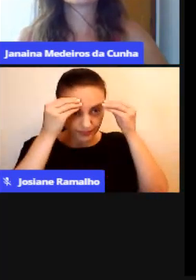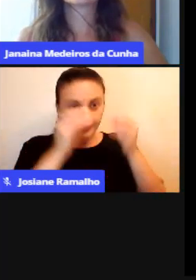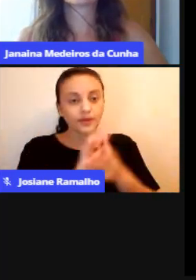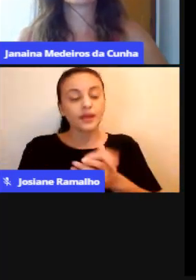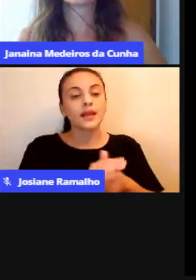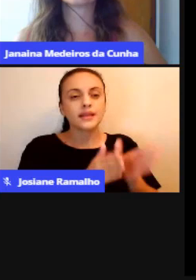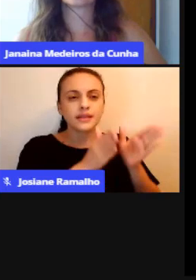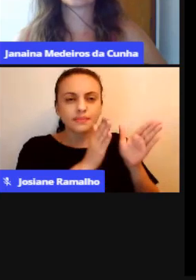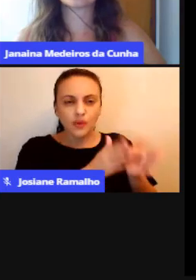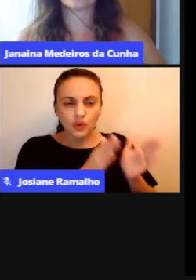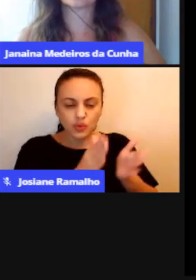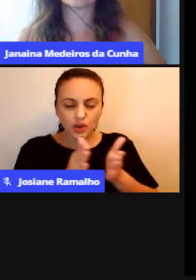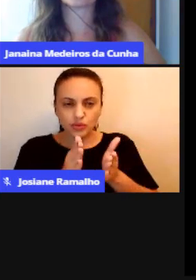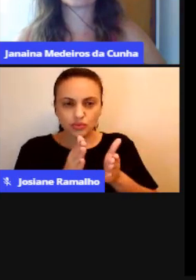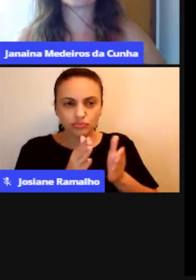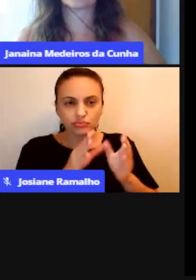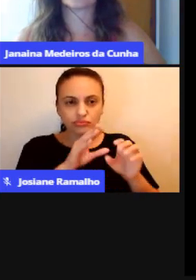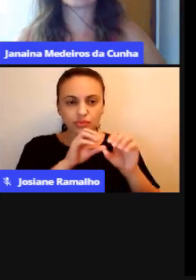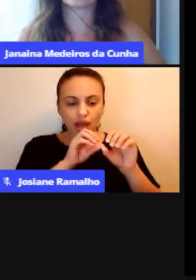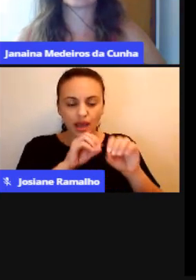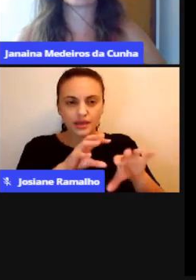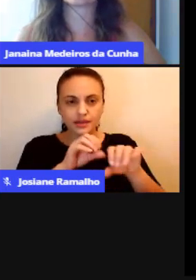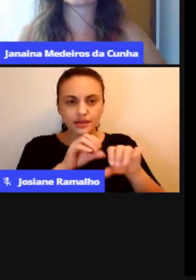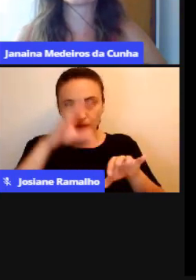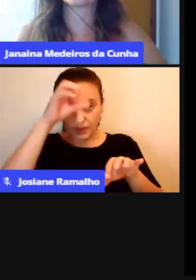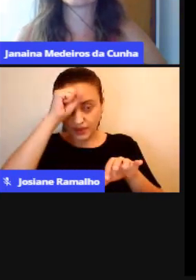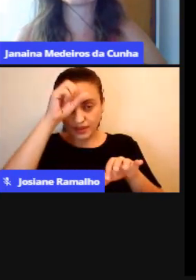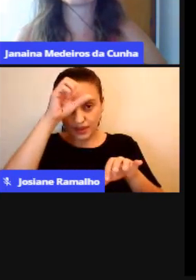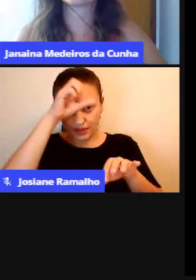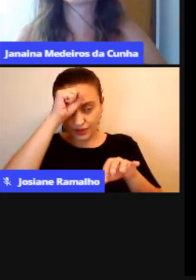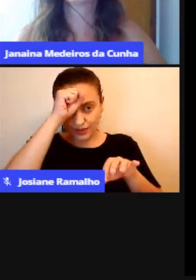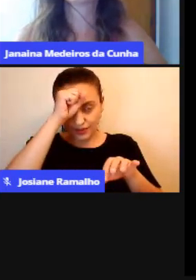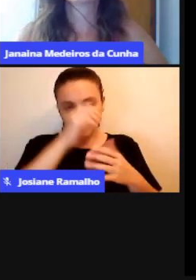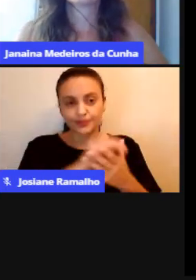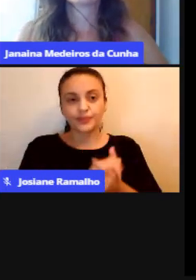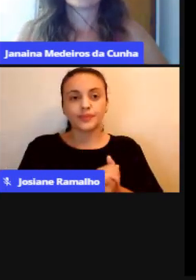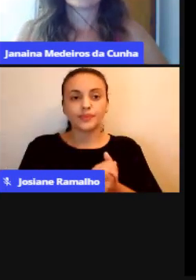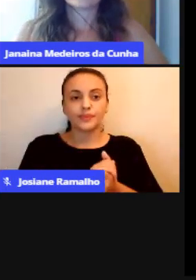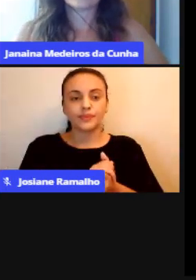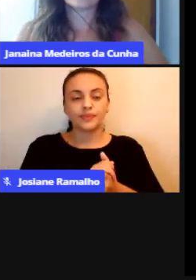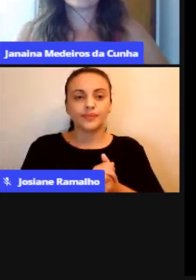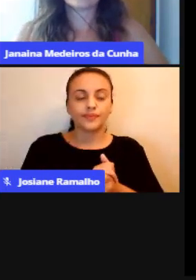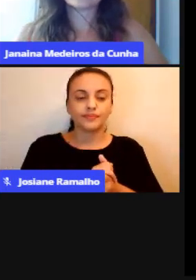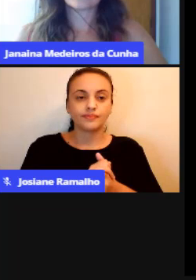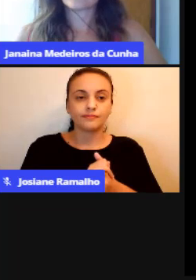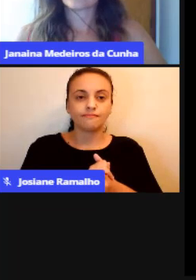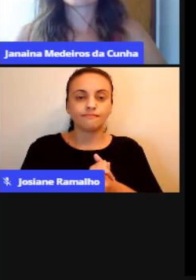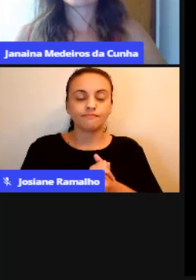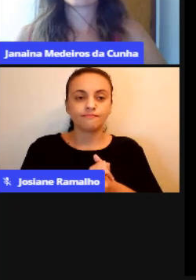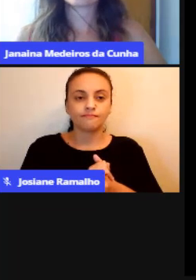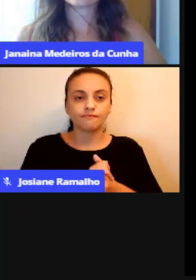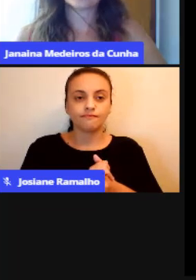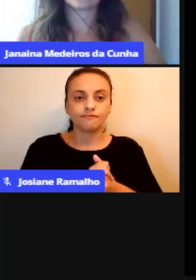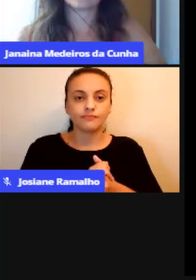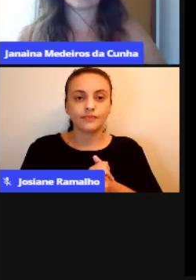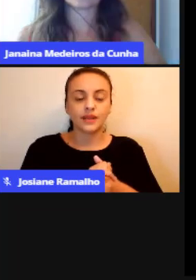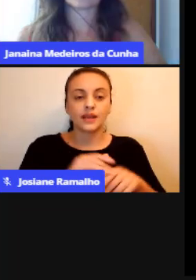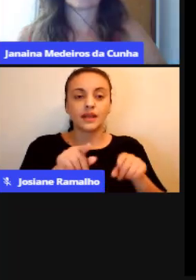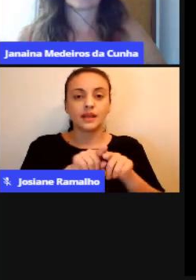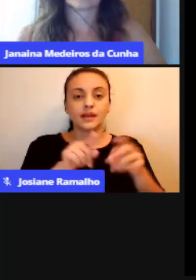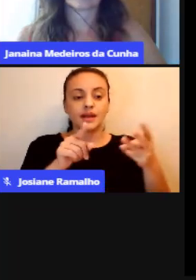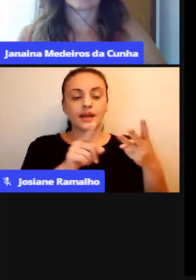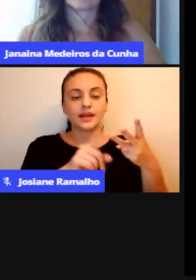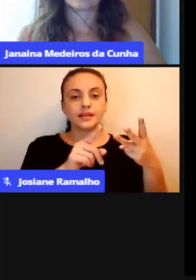de ensino e aprendizagem, né? Vou falar um pouquinho mais sobre ela também. E a avaliação